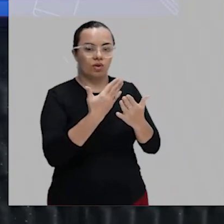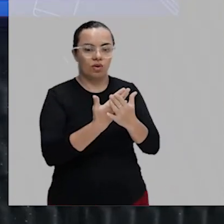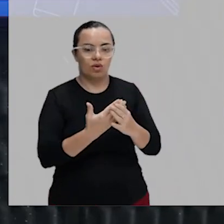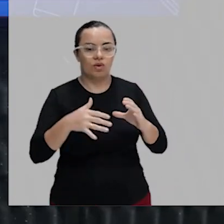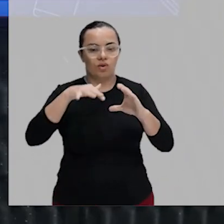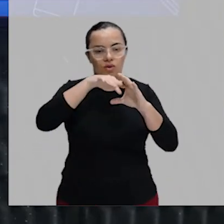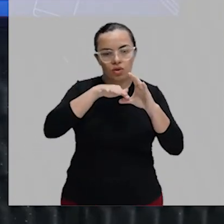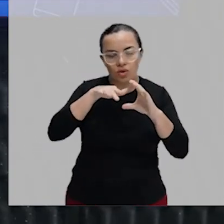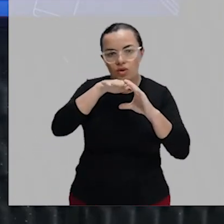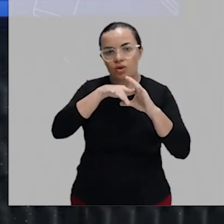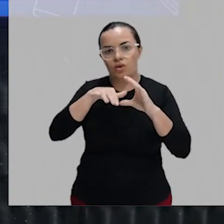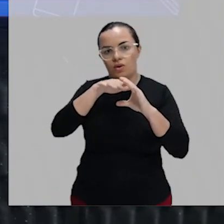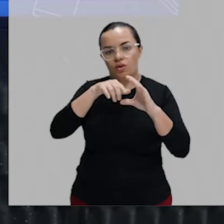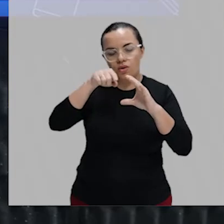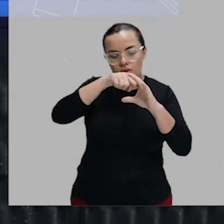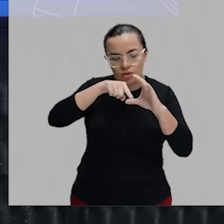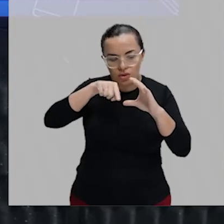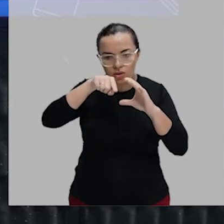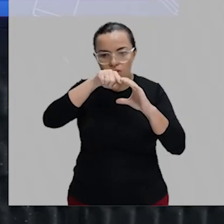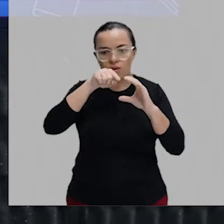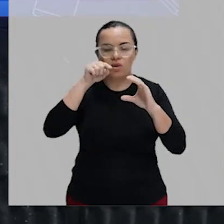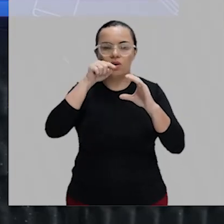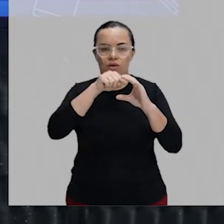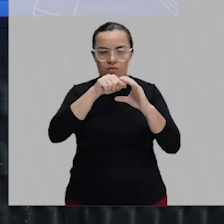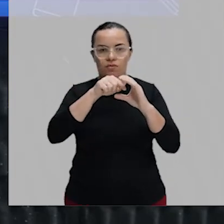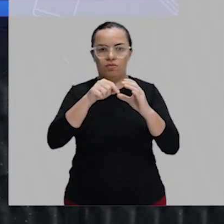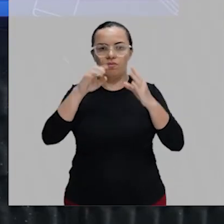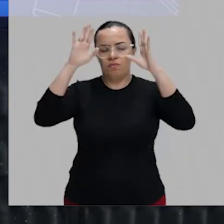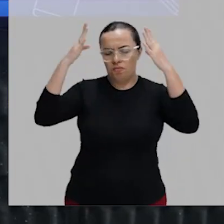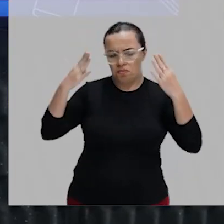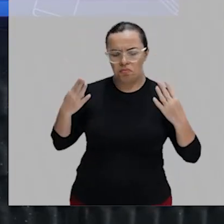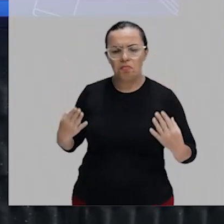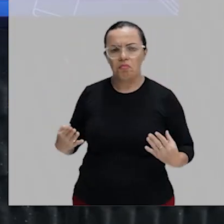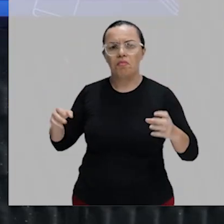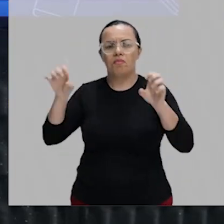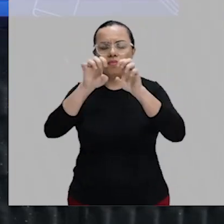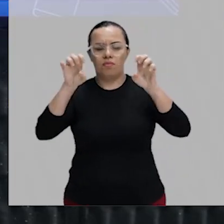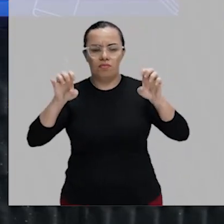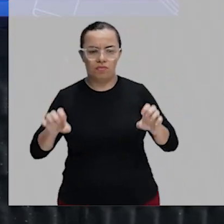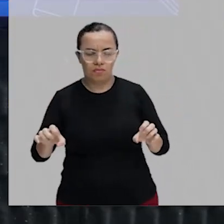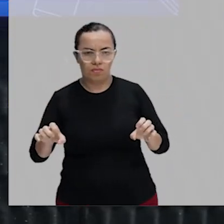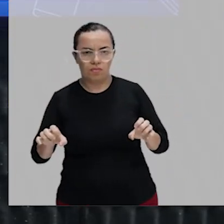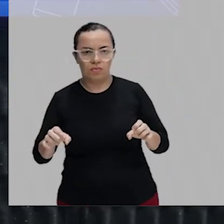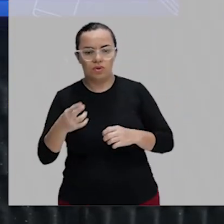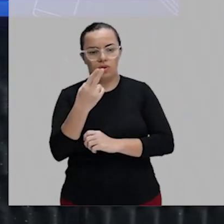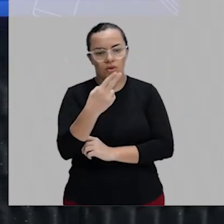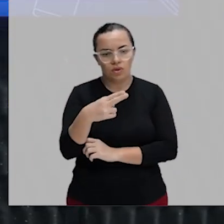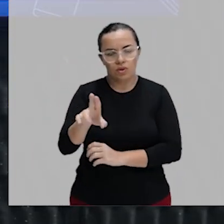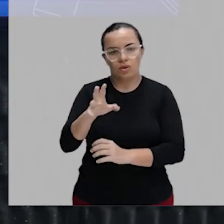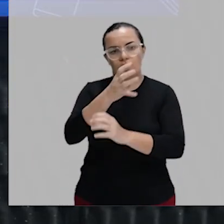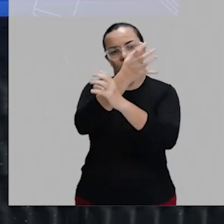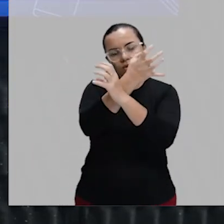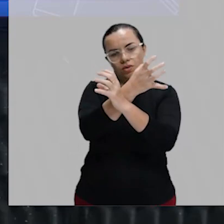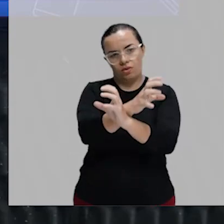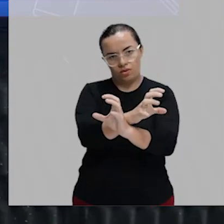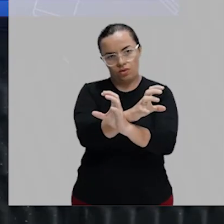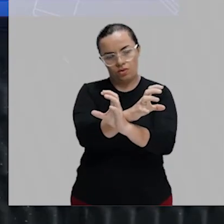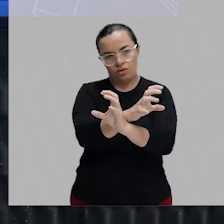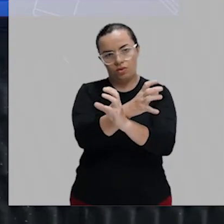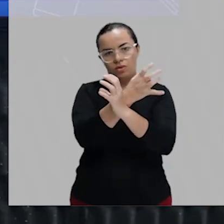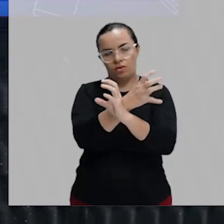da célula eucariótica e nós vamos agora analisar essa estrutura chamada de citoesqueleto. O termo